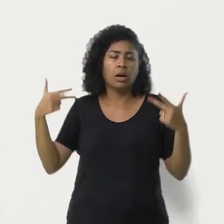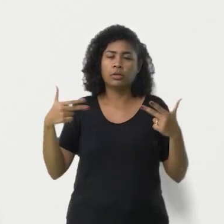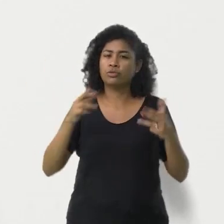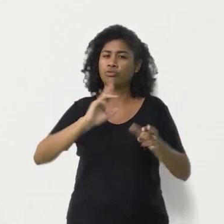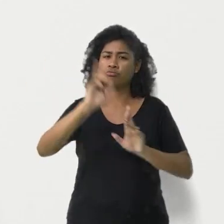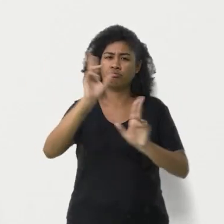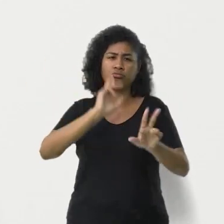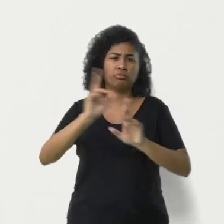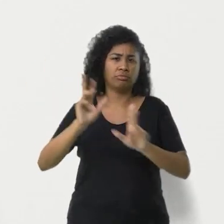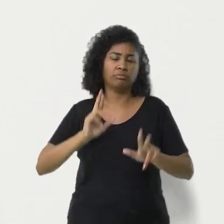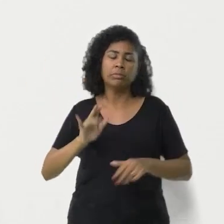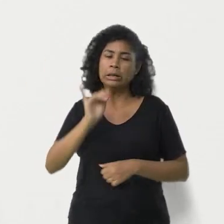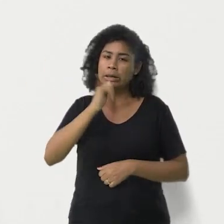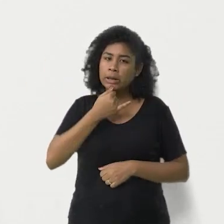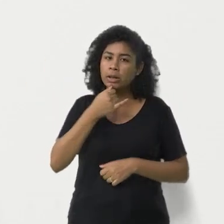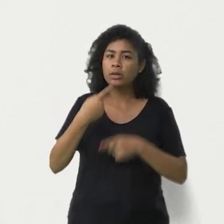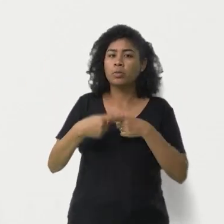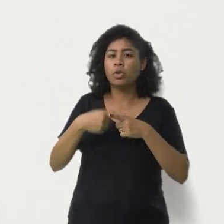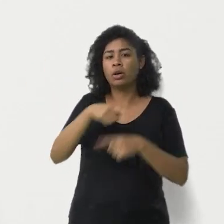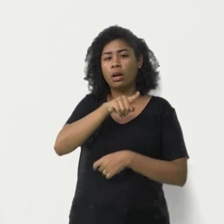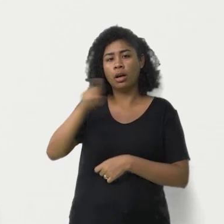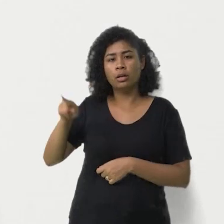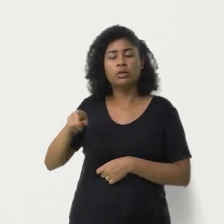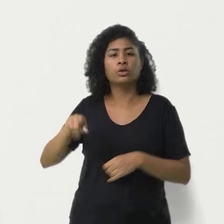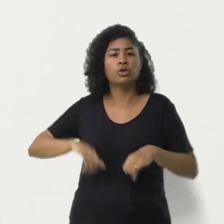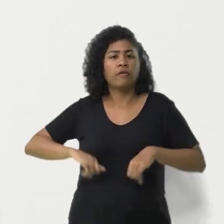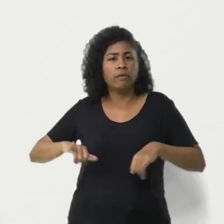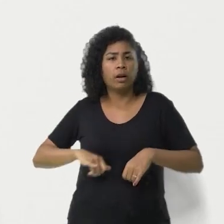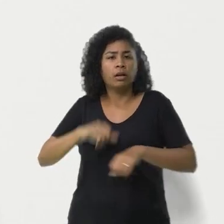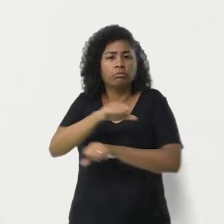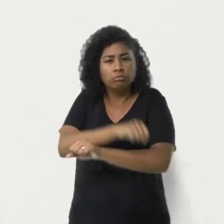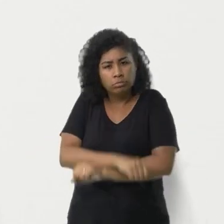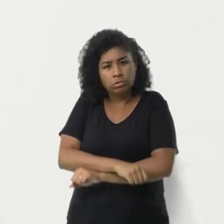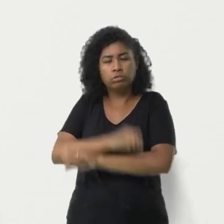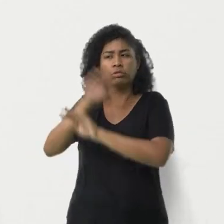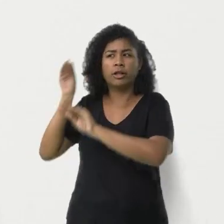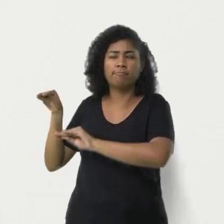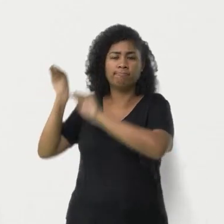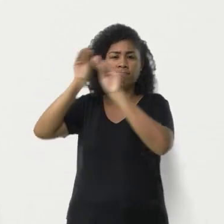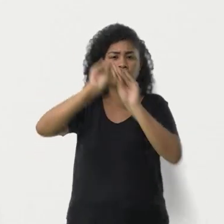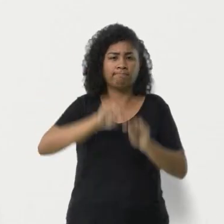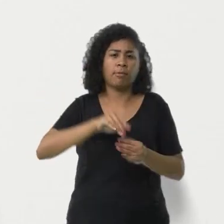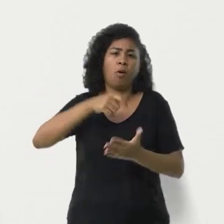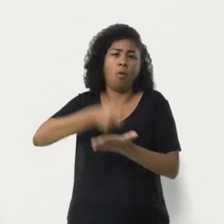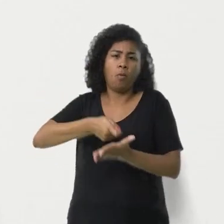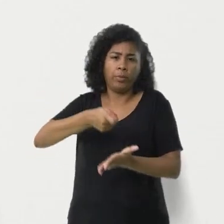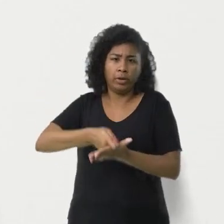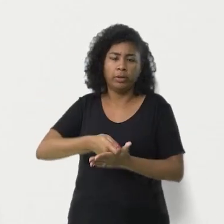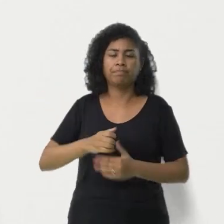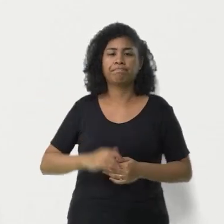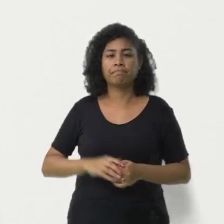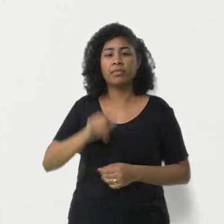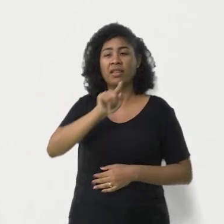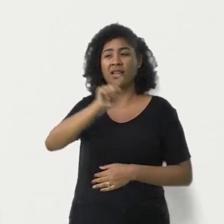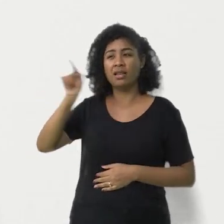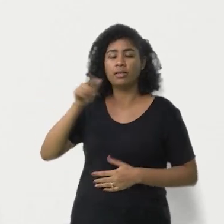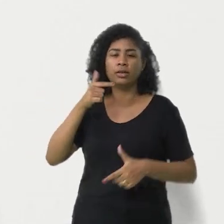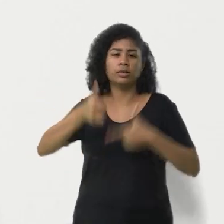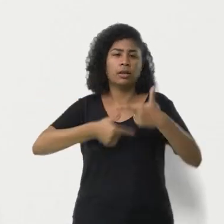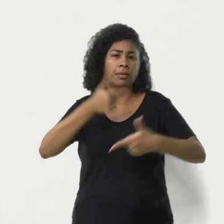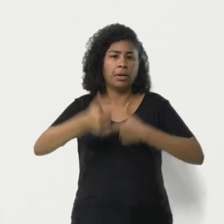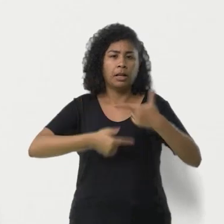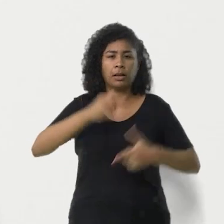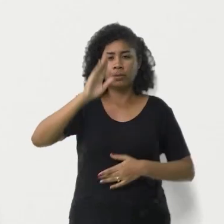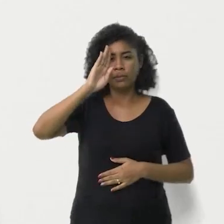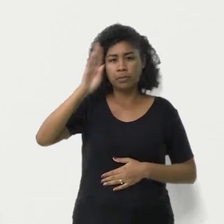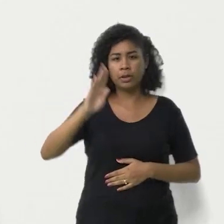eles foram escravizados e foram trazidos aqui para o Brasil. E eles trabalhavam nesse período, gente, principalmente